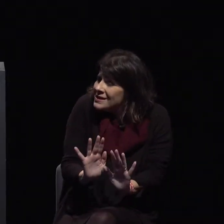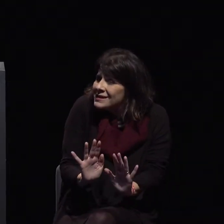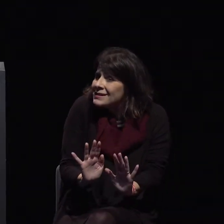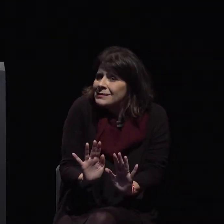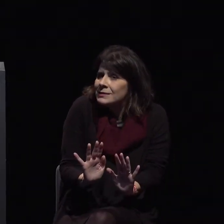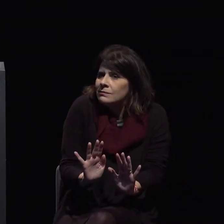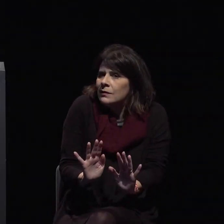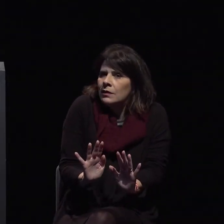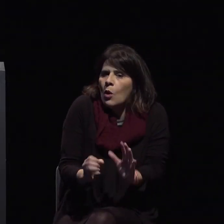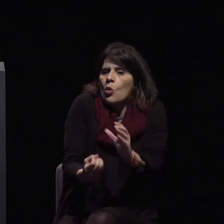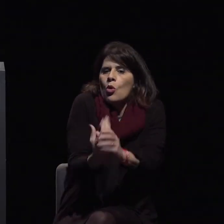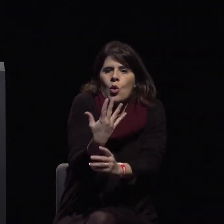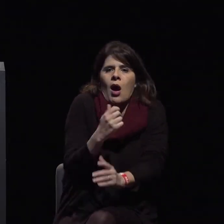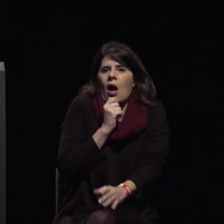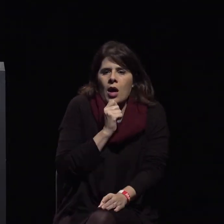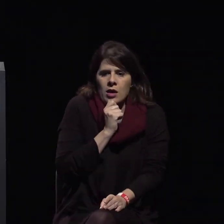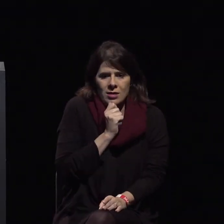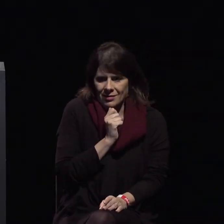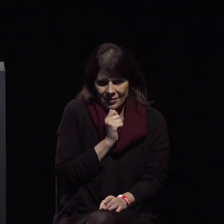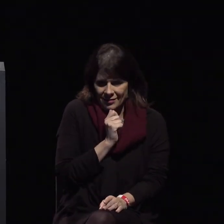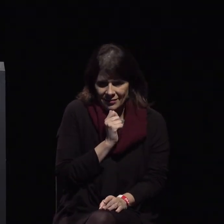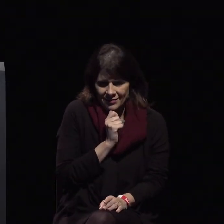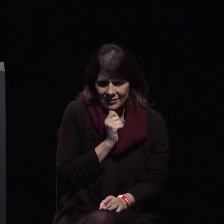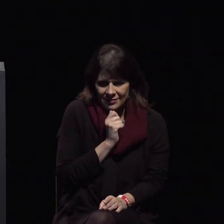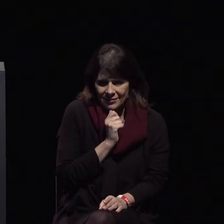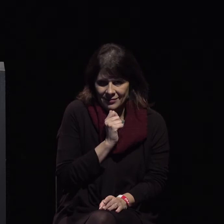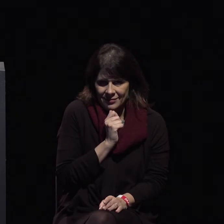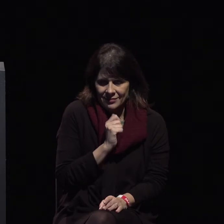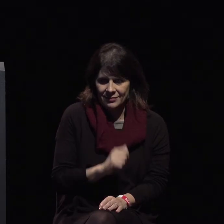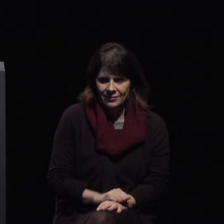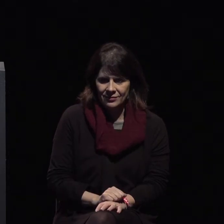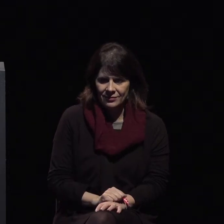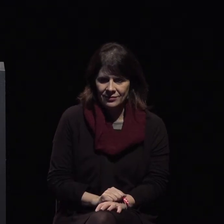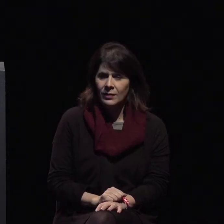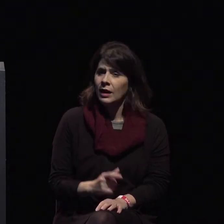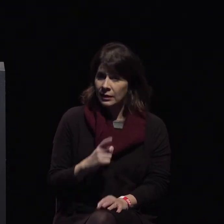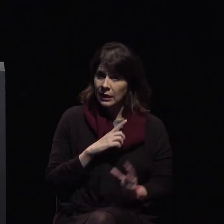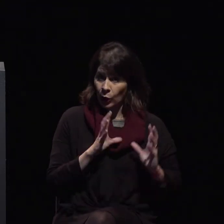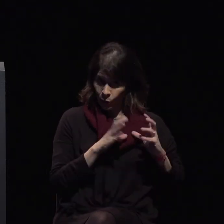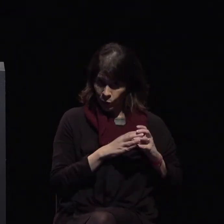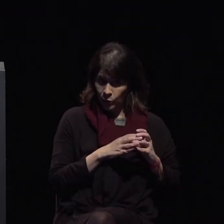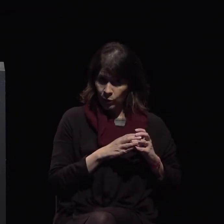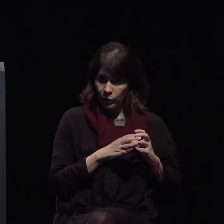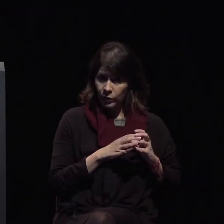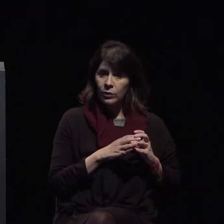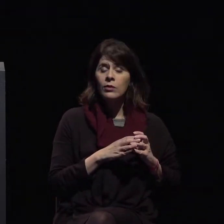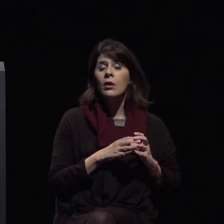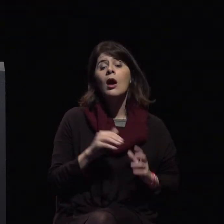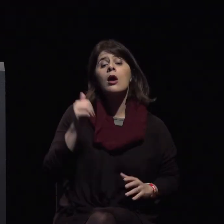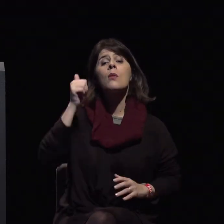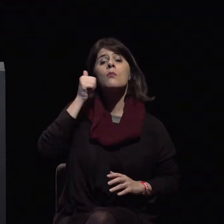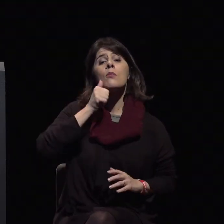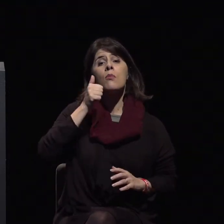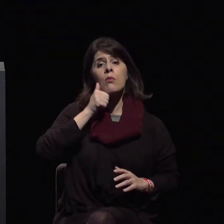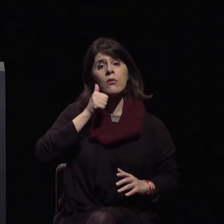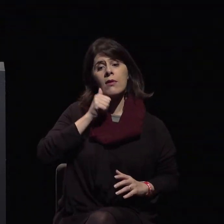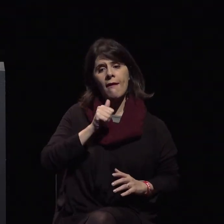ainda não existe. A gente tem um grupo que chama Mulheres que Fazem. Anotem esse nome, Mulheres que